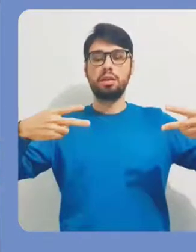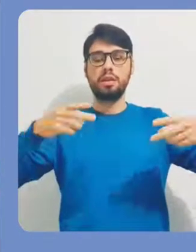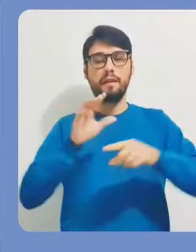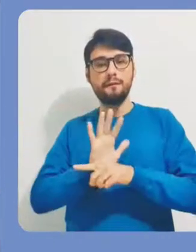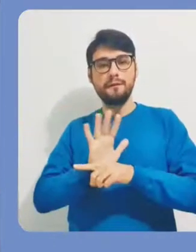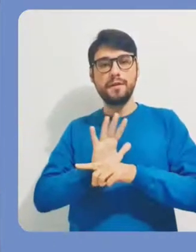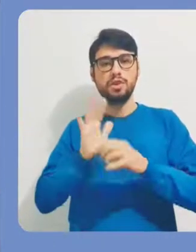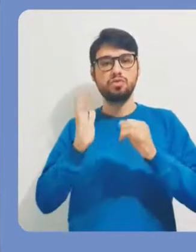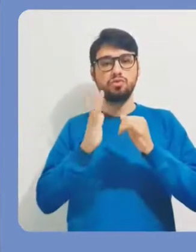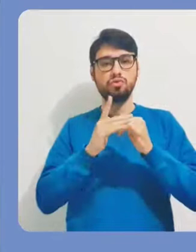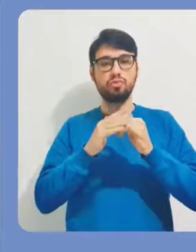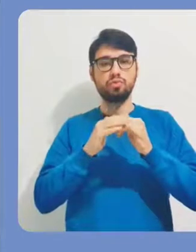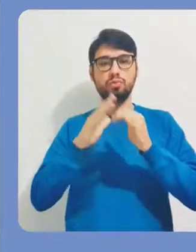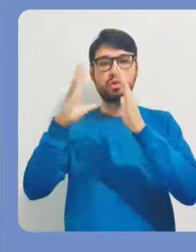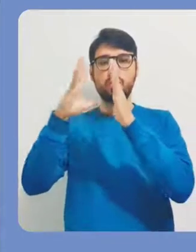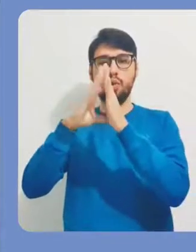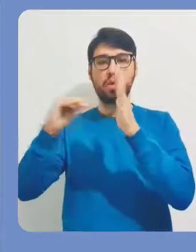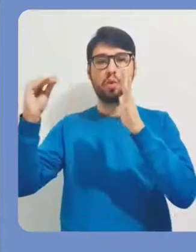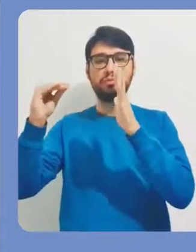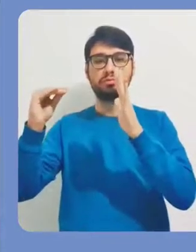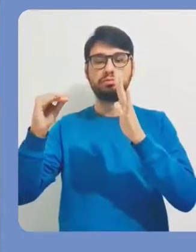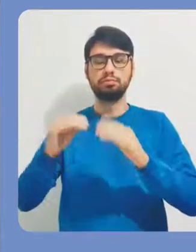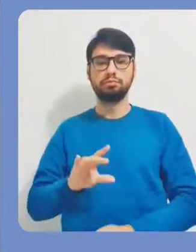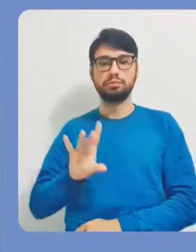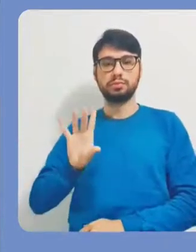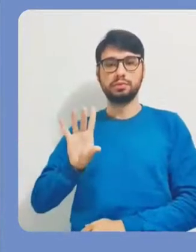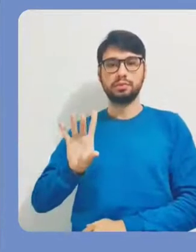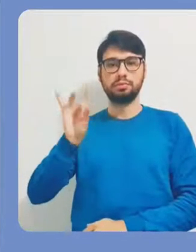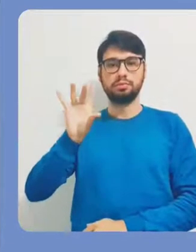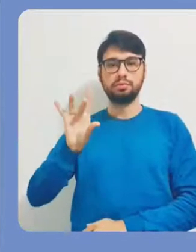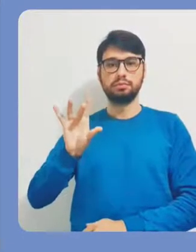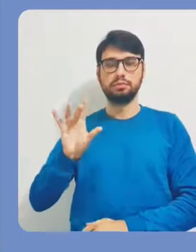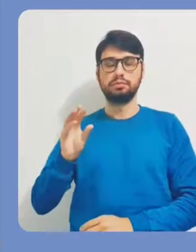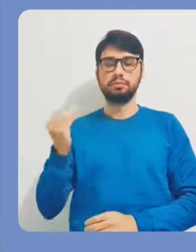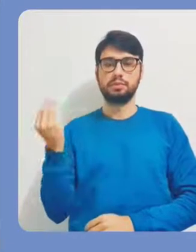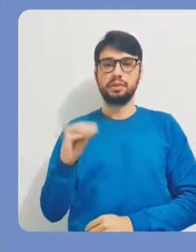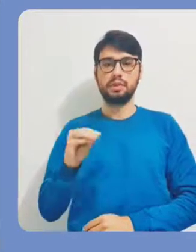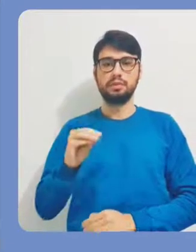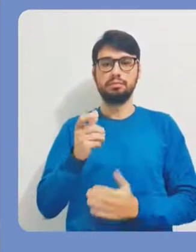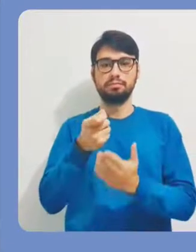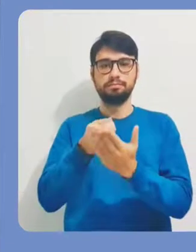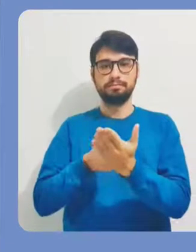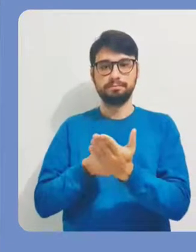o link do vídeo aqui no corpo de edição.